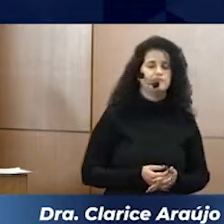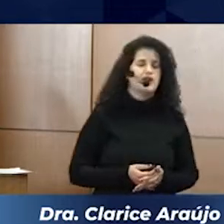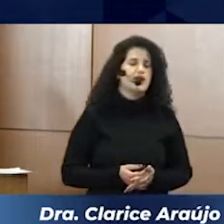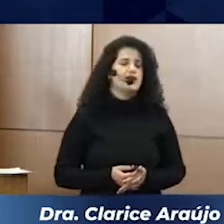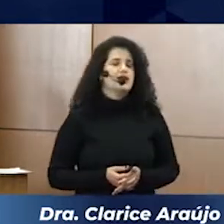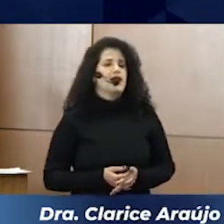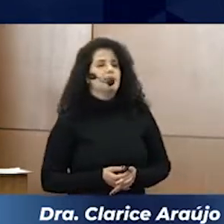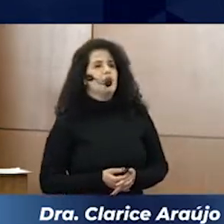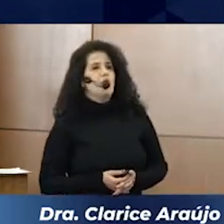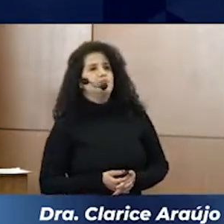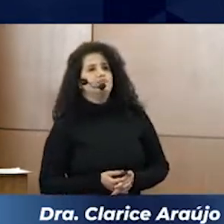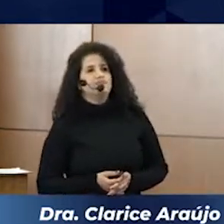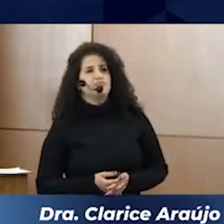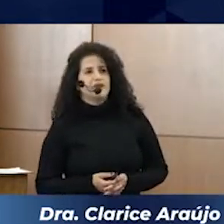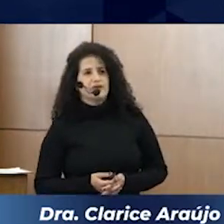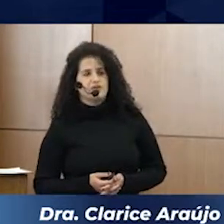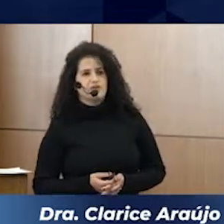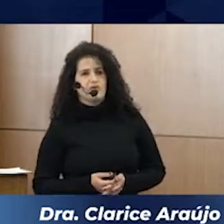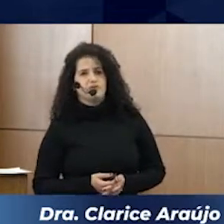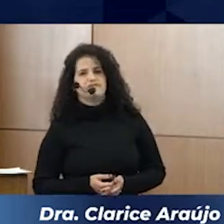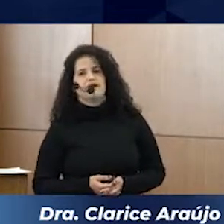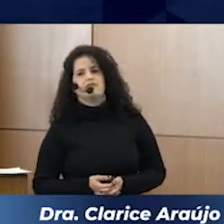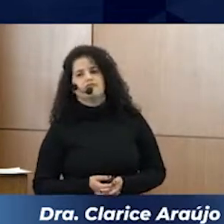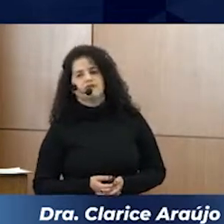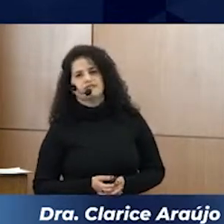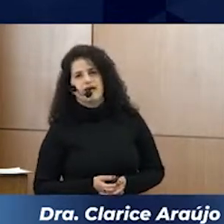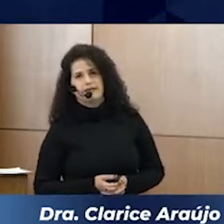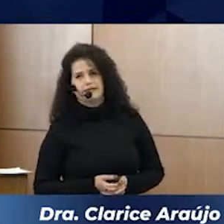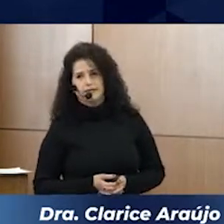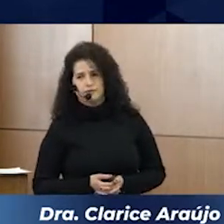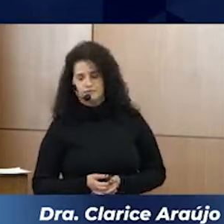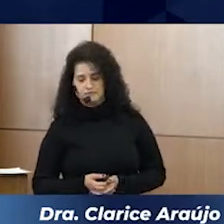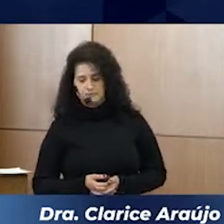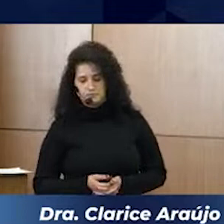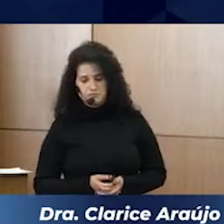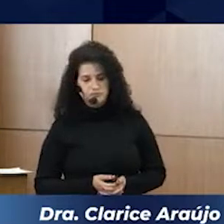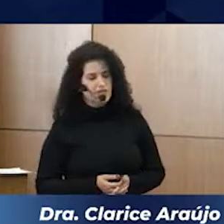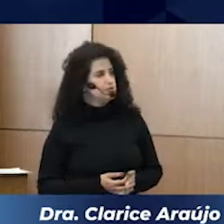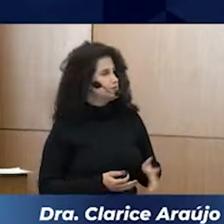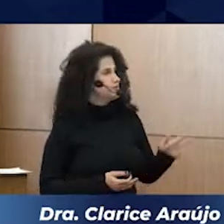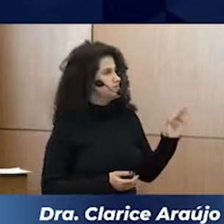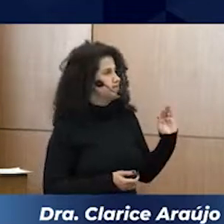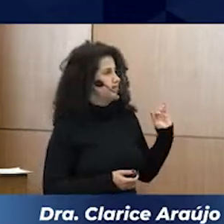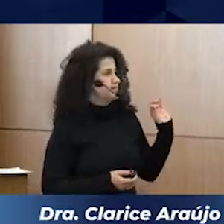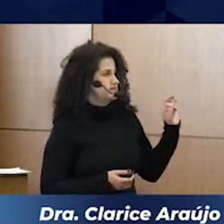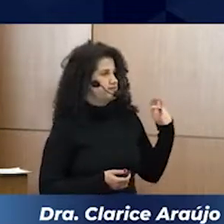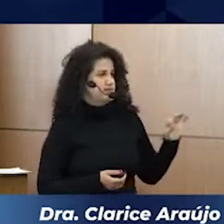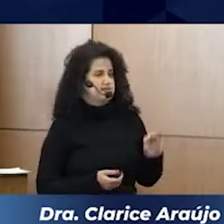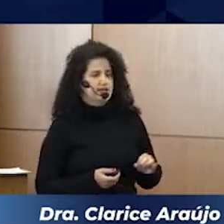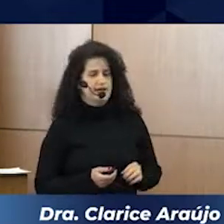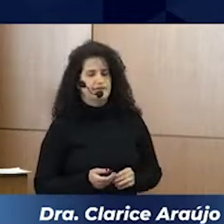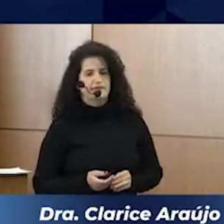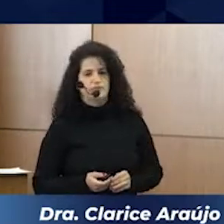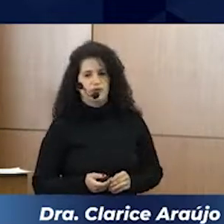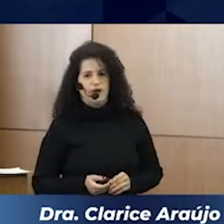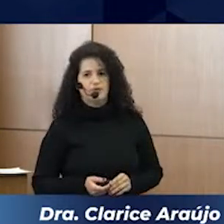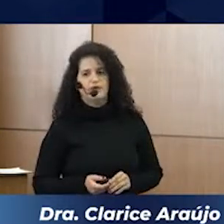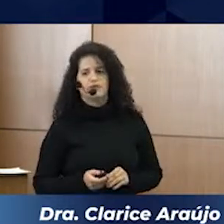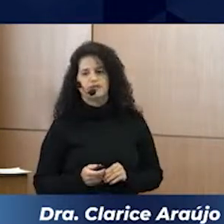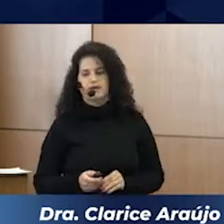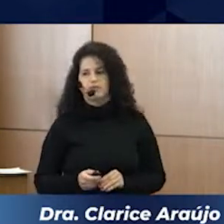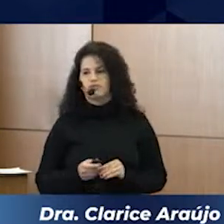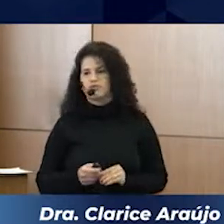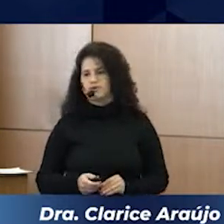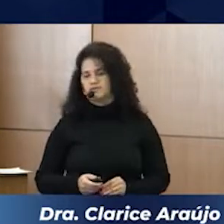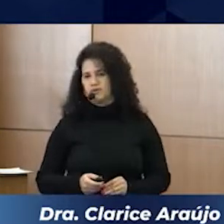Tá? Bom, para a gente começar a conversar, então... Eu trouxe essa frase da Katana Brown, que é